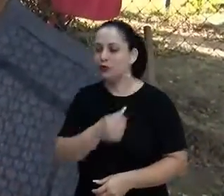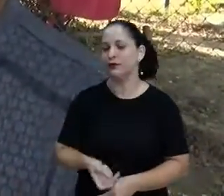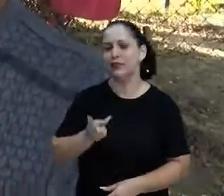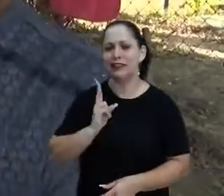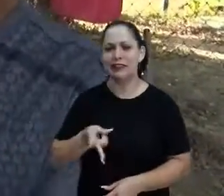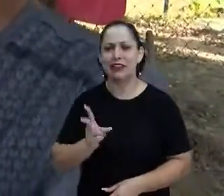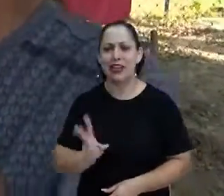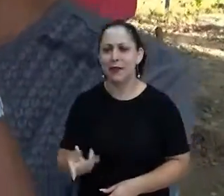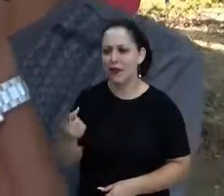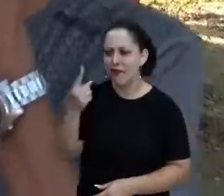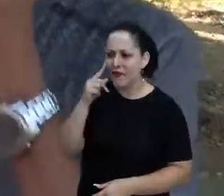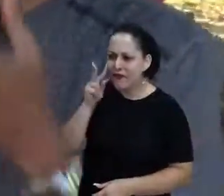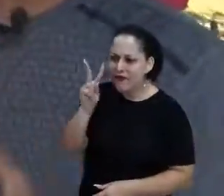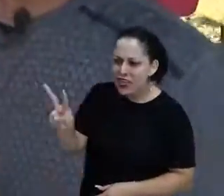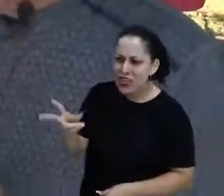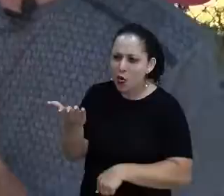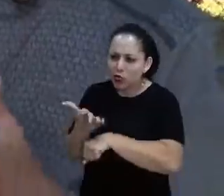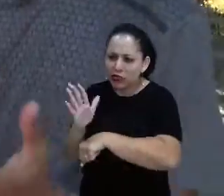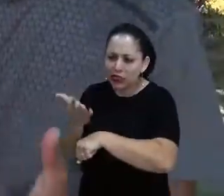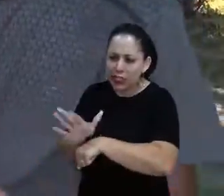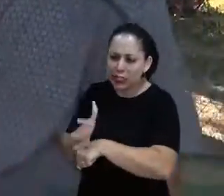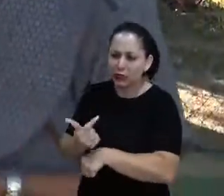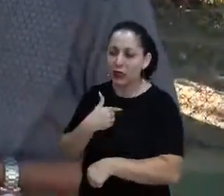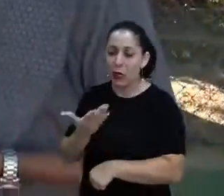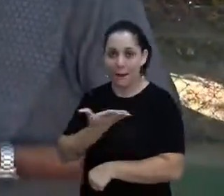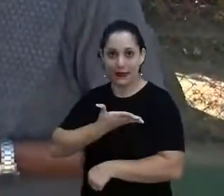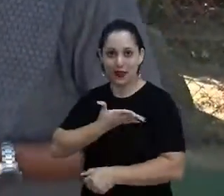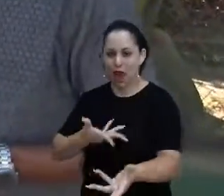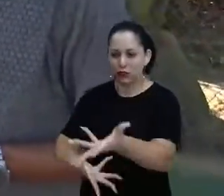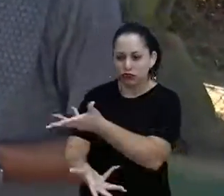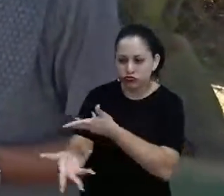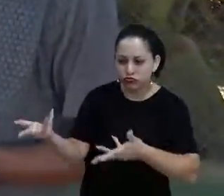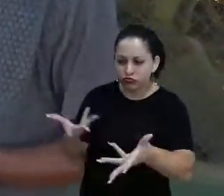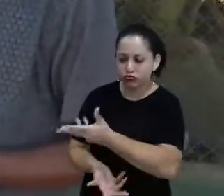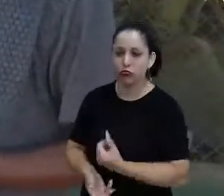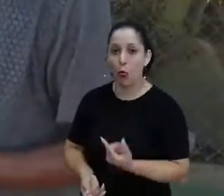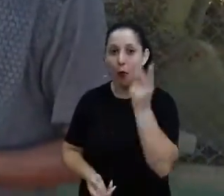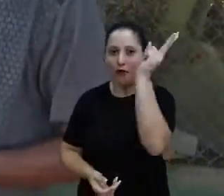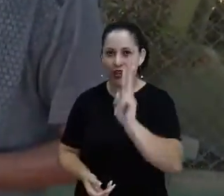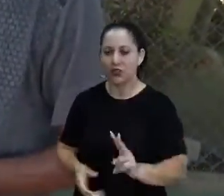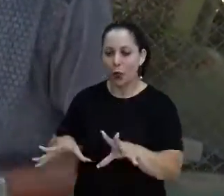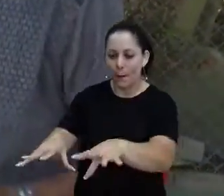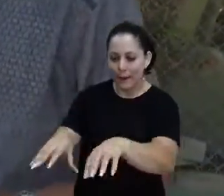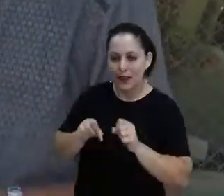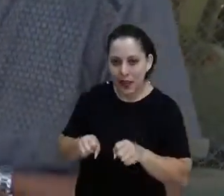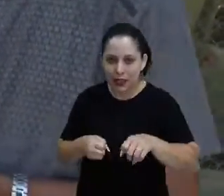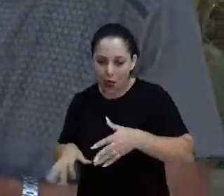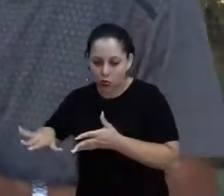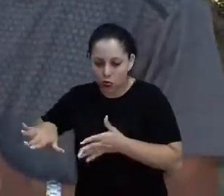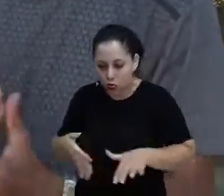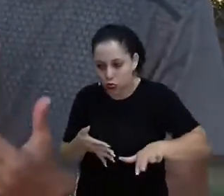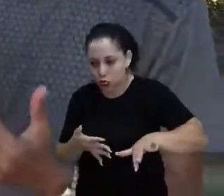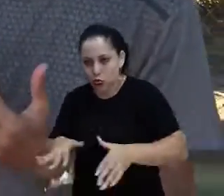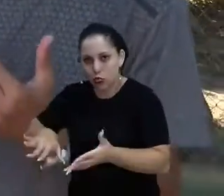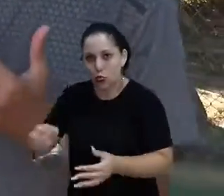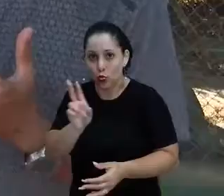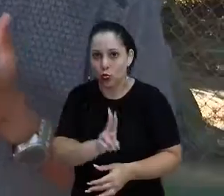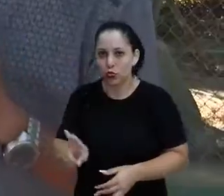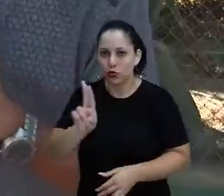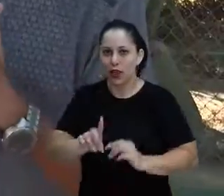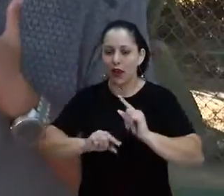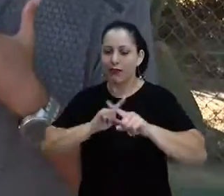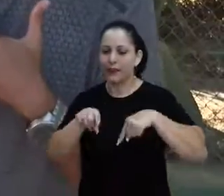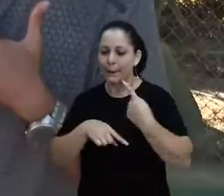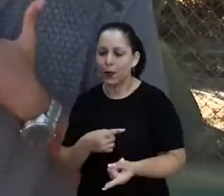treinos. Aí lá eu consegui amizade com o pessoal lá. Uma vez eu pedi um patins para poder usar, não podia não. Mas em seguida eu